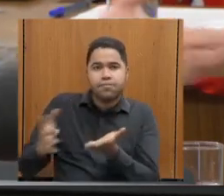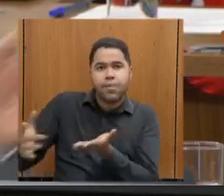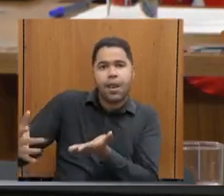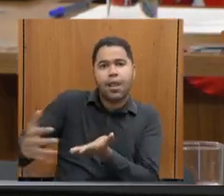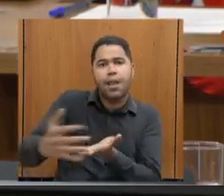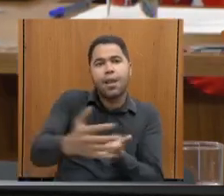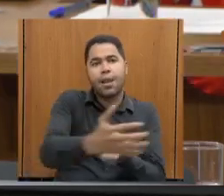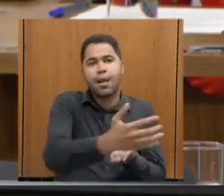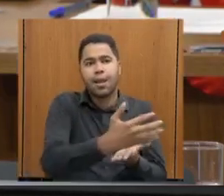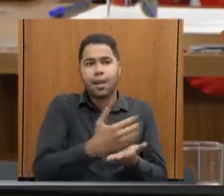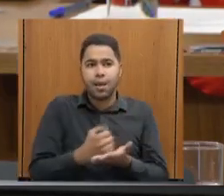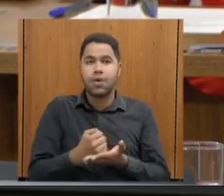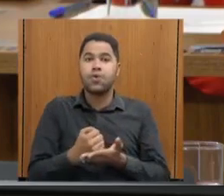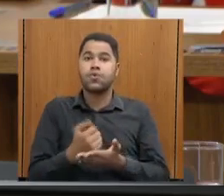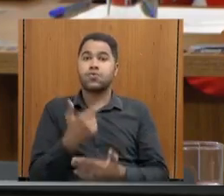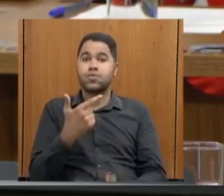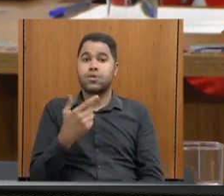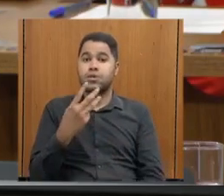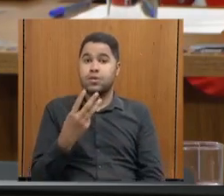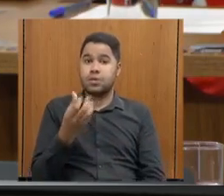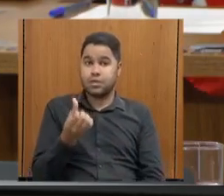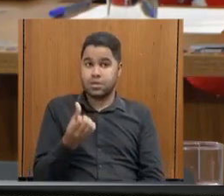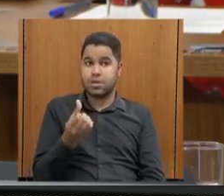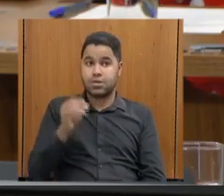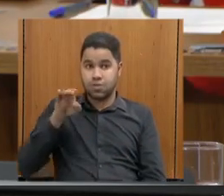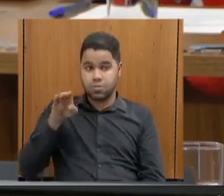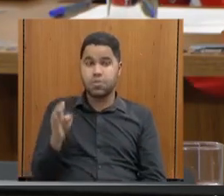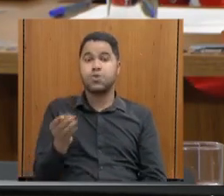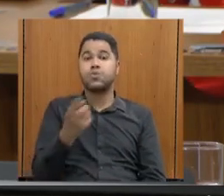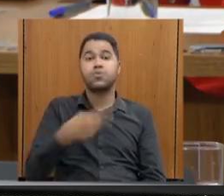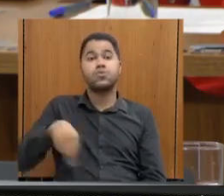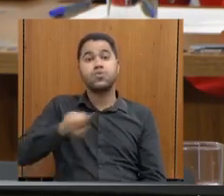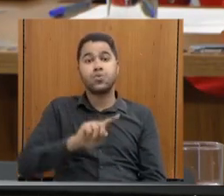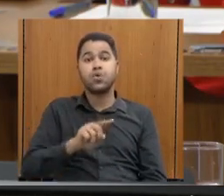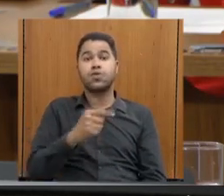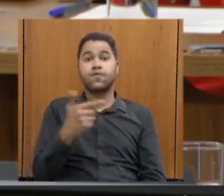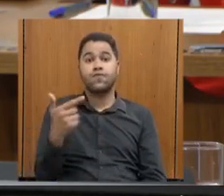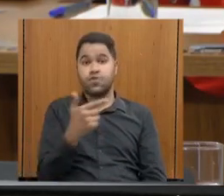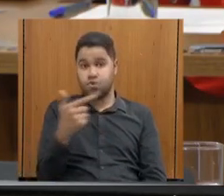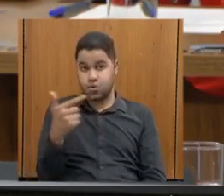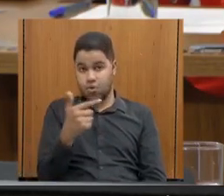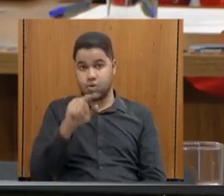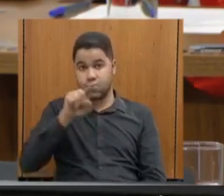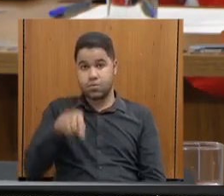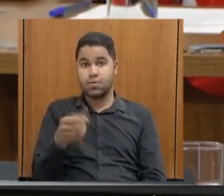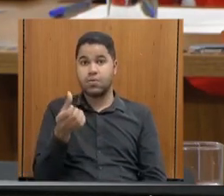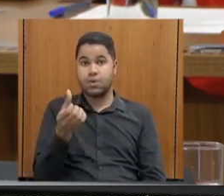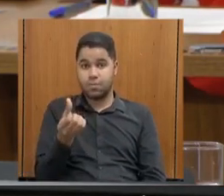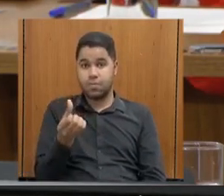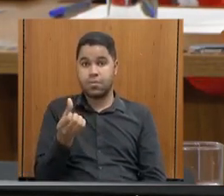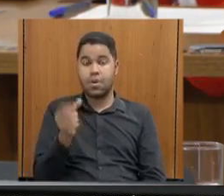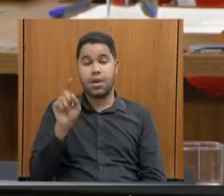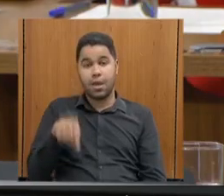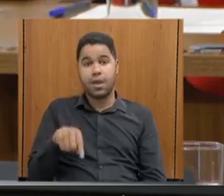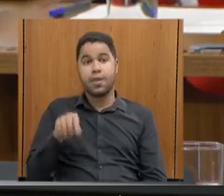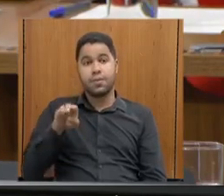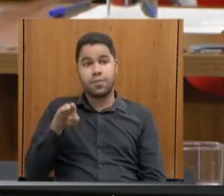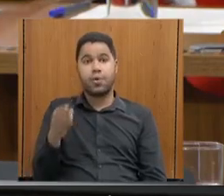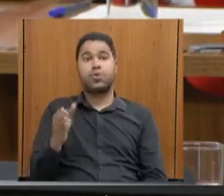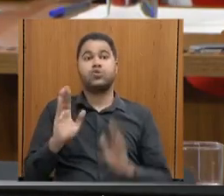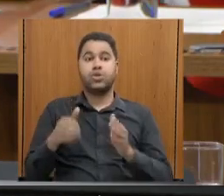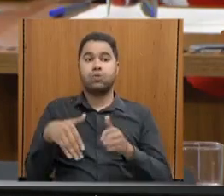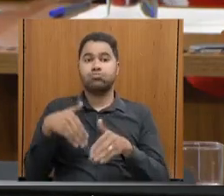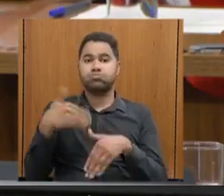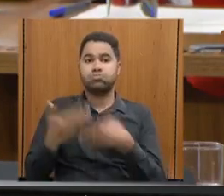o estado atraiu 236 milhões o nosso plano são 22,5 milhões é absolutamente já em execução